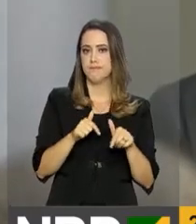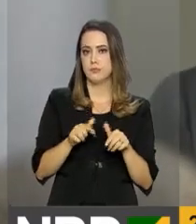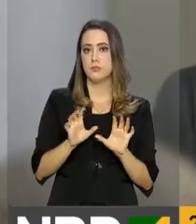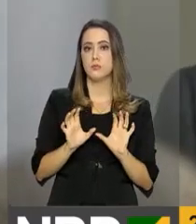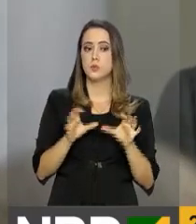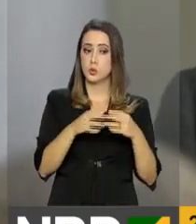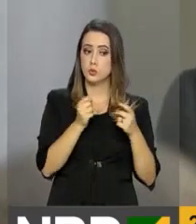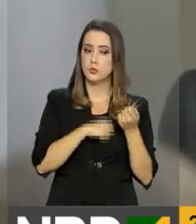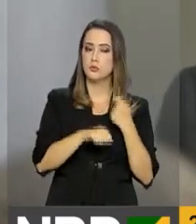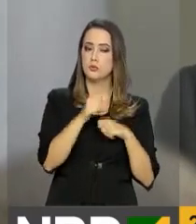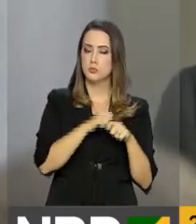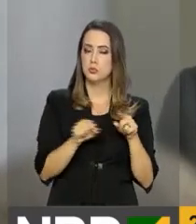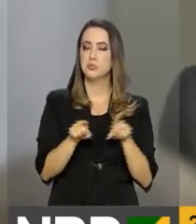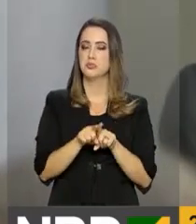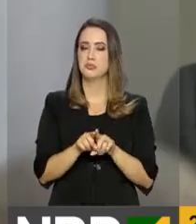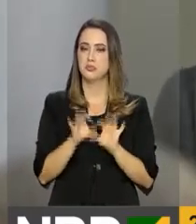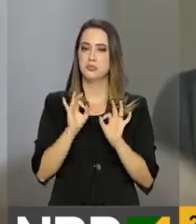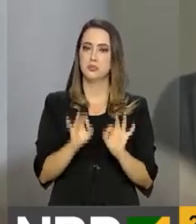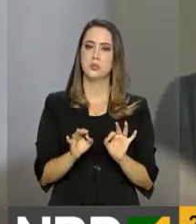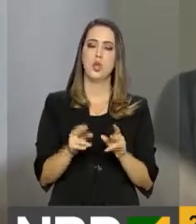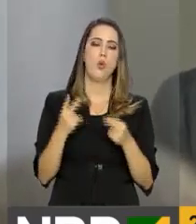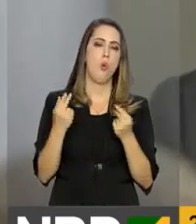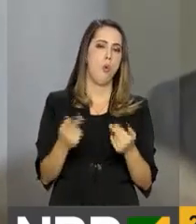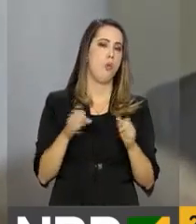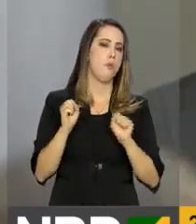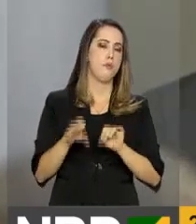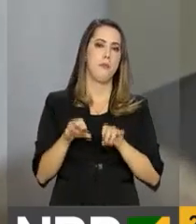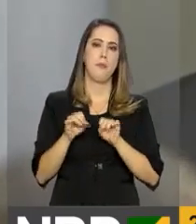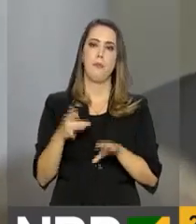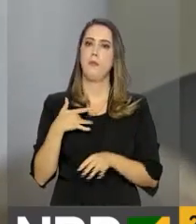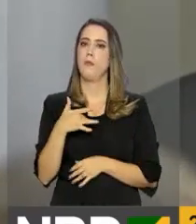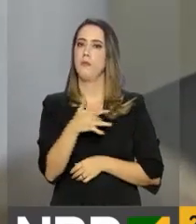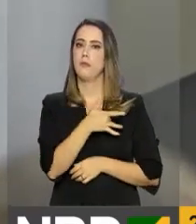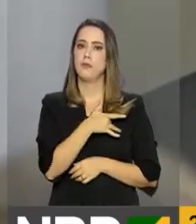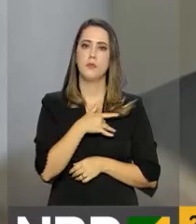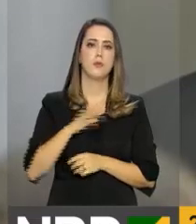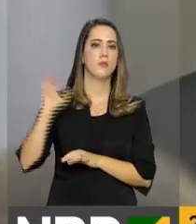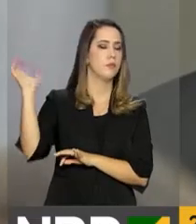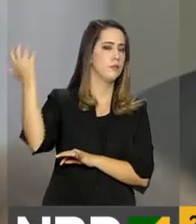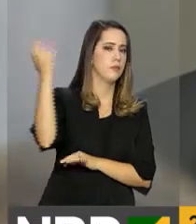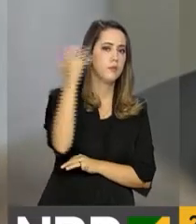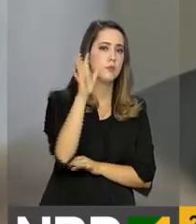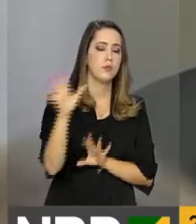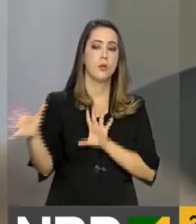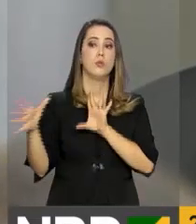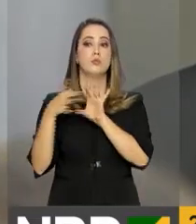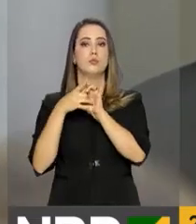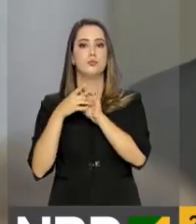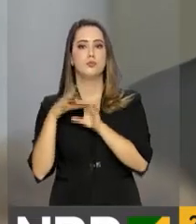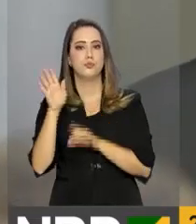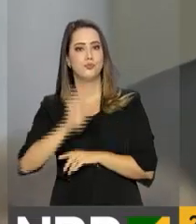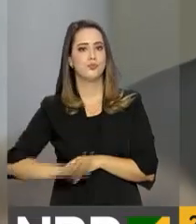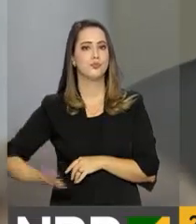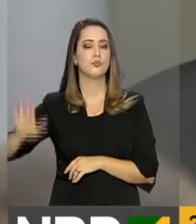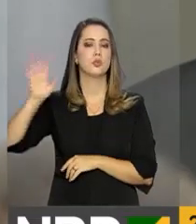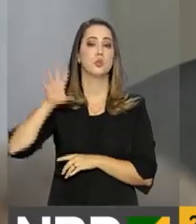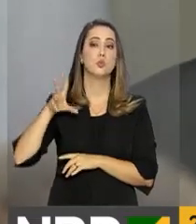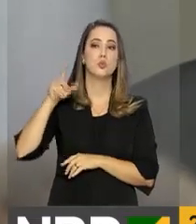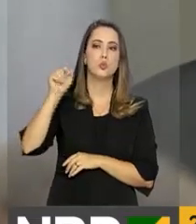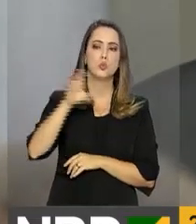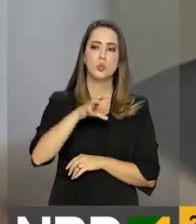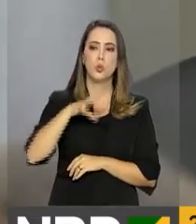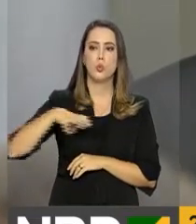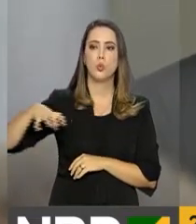maneira, como revelarei mais adiante, na educação, na saúde, no meio ambiente, na integração nacional, enfim, em todos os